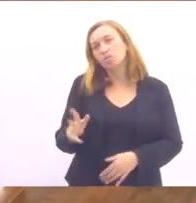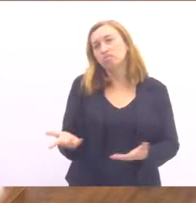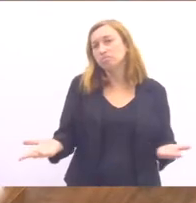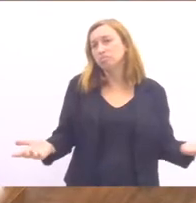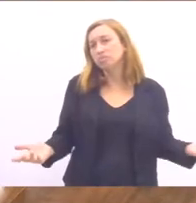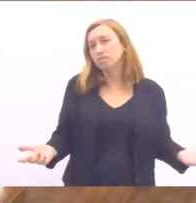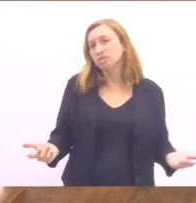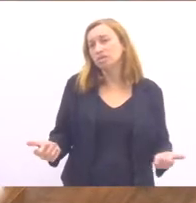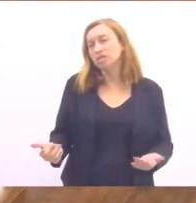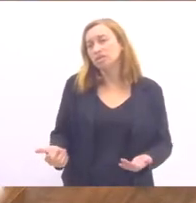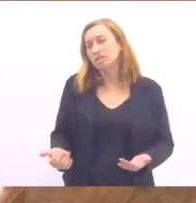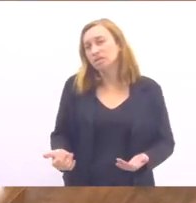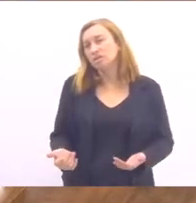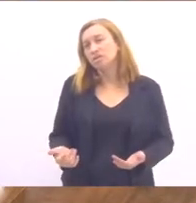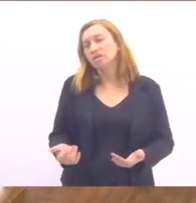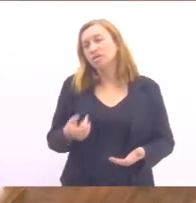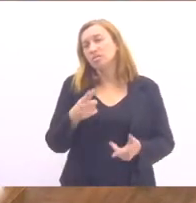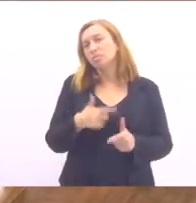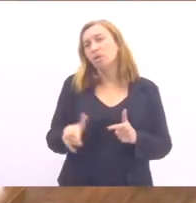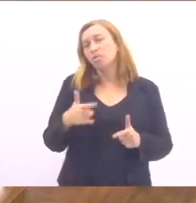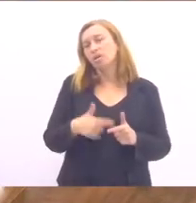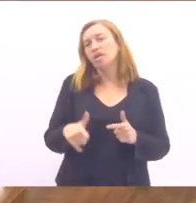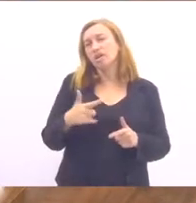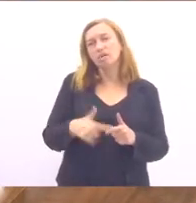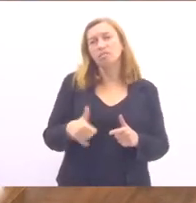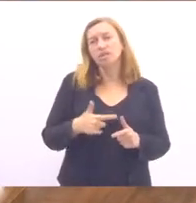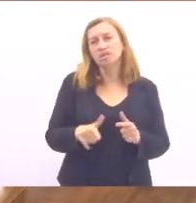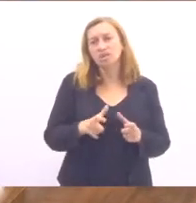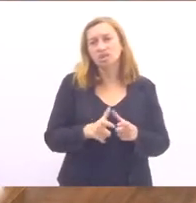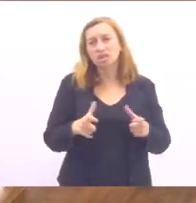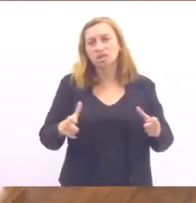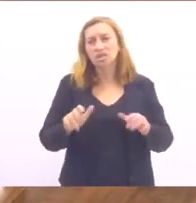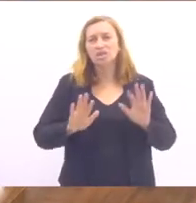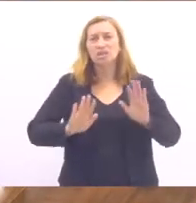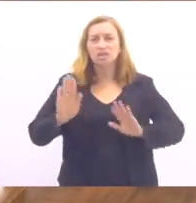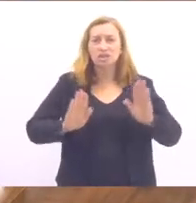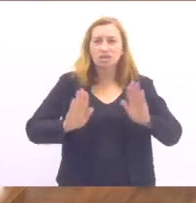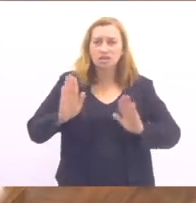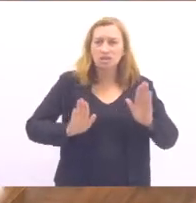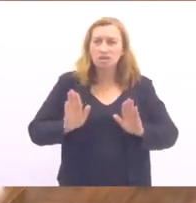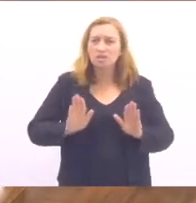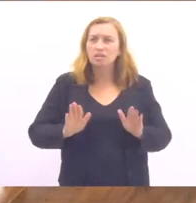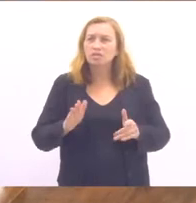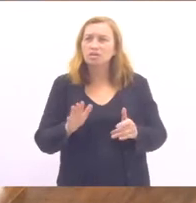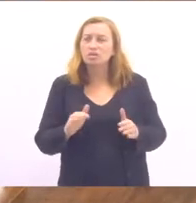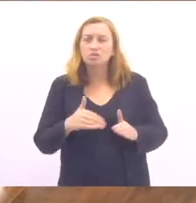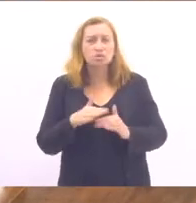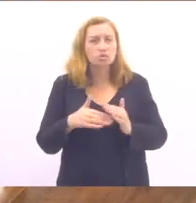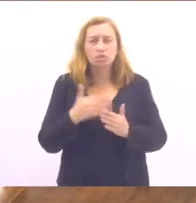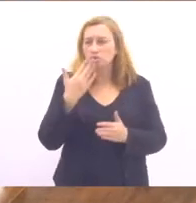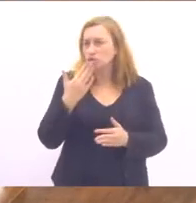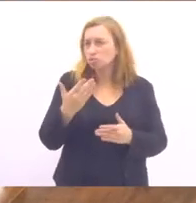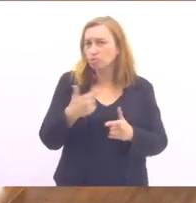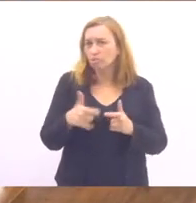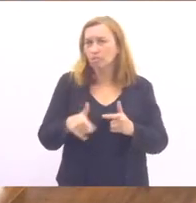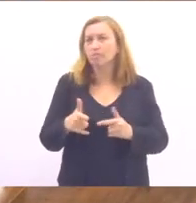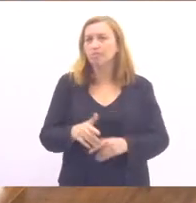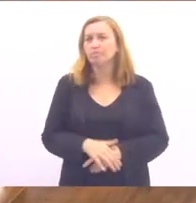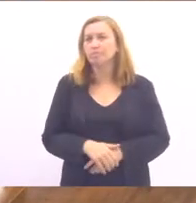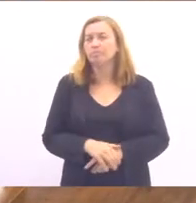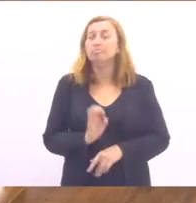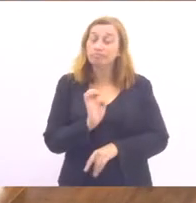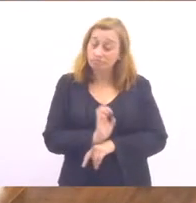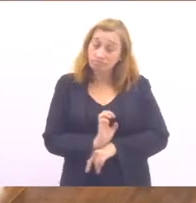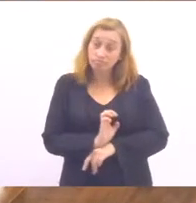cooperativas, e aí nós temos problemas fundiários, nós temos problemas de licenciamento, nós temos todos os tipos de problemas. O